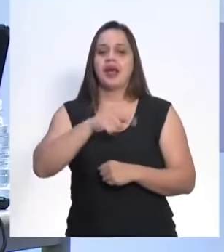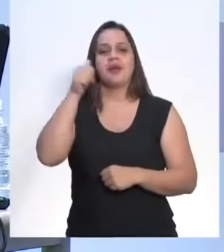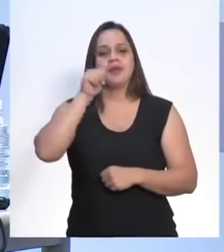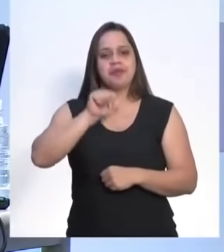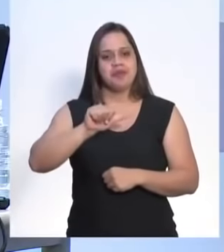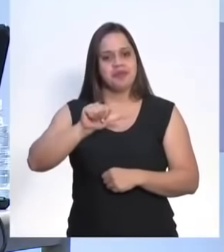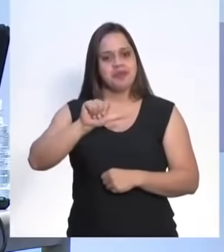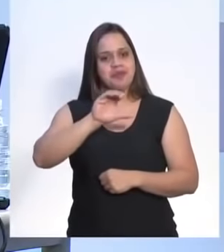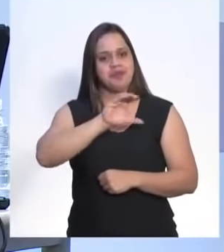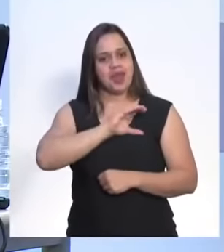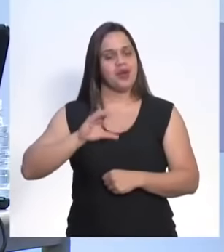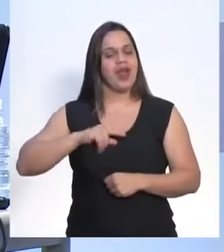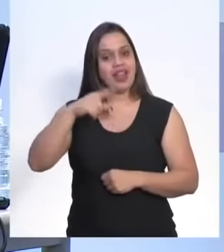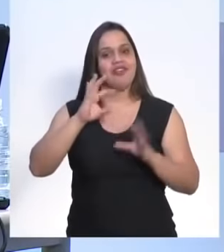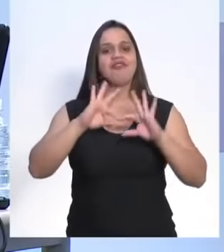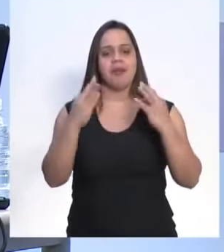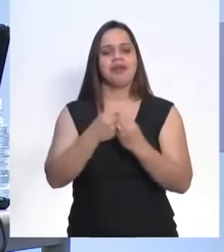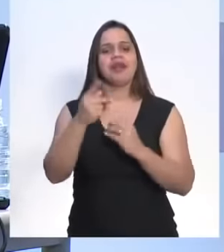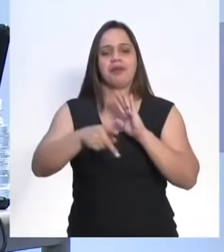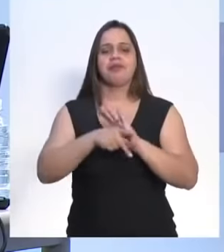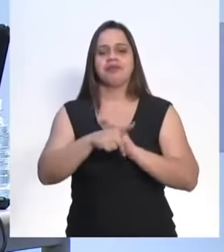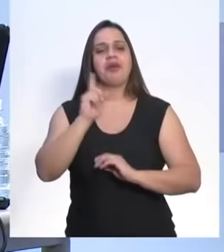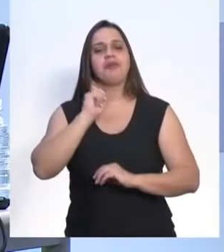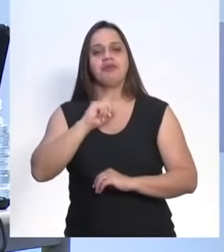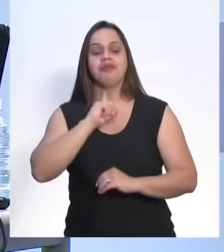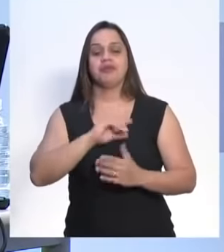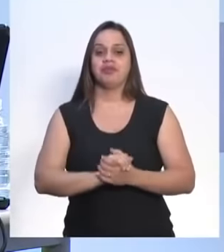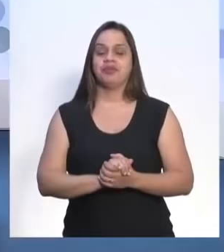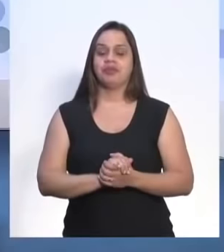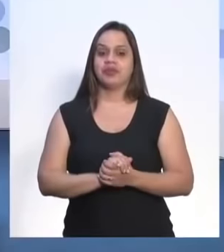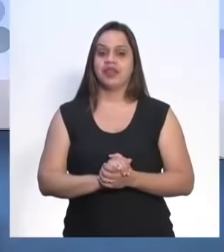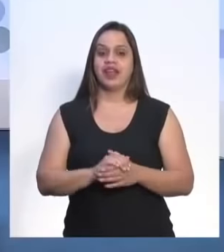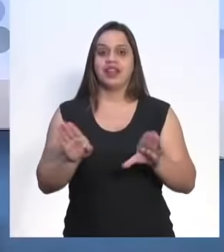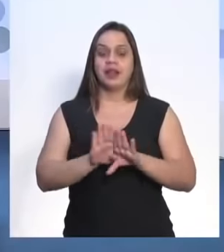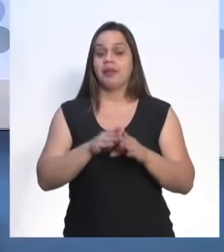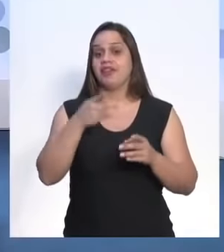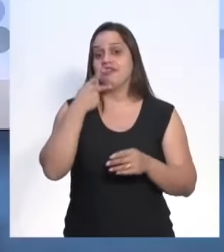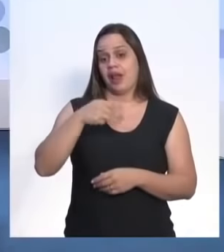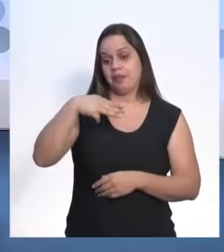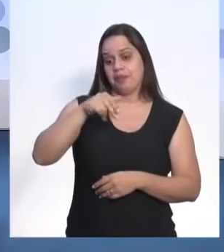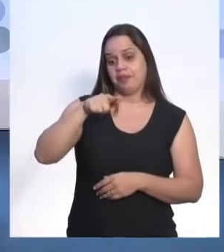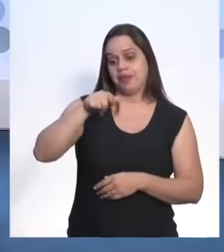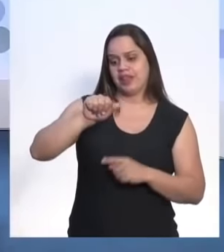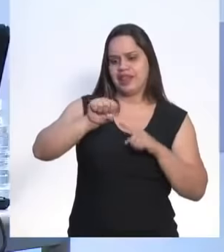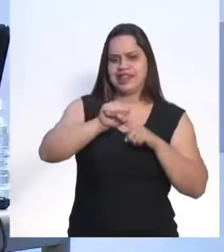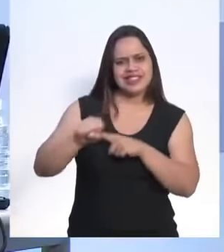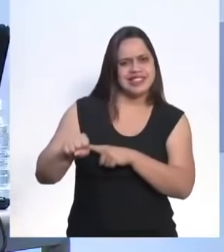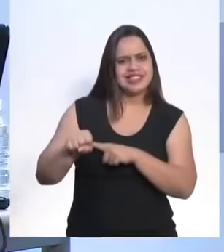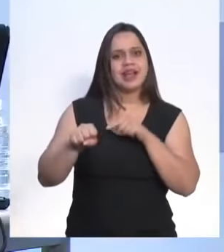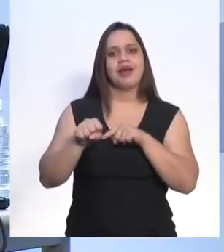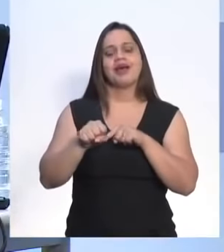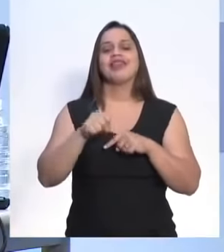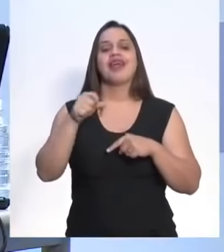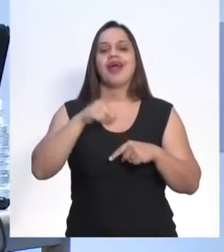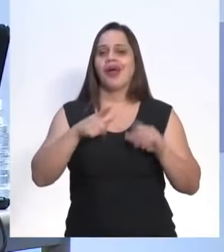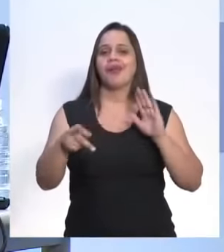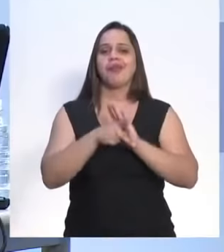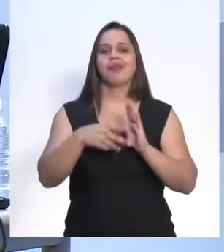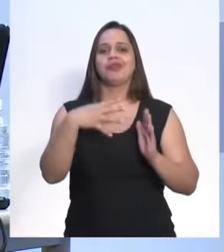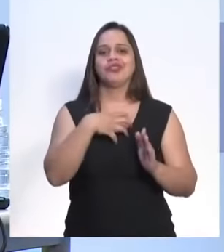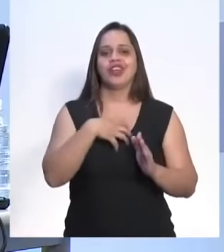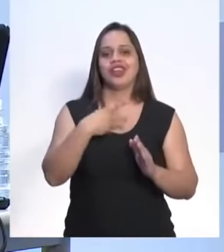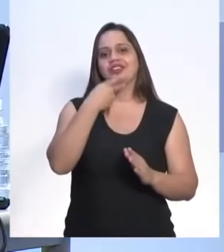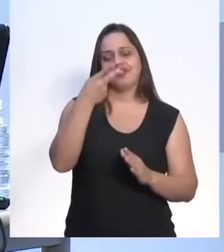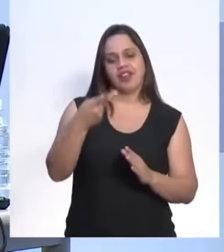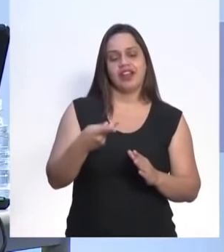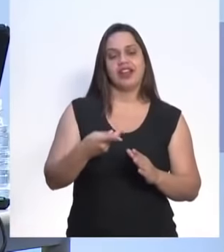a família dela é lá de Minas. Então, a gente, até o jeito de falar Minas, né? Minhas. Então, tem essa questão do regionalismo. Às vezes